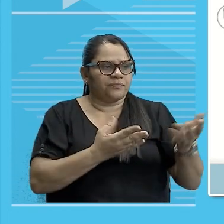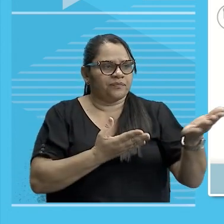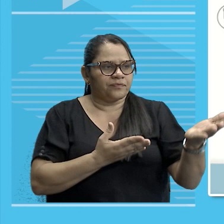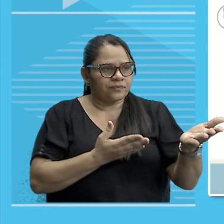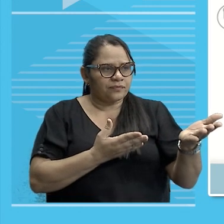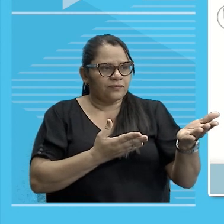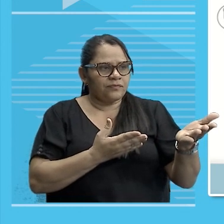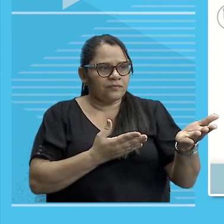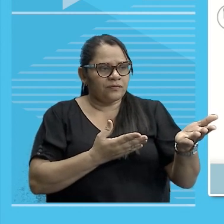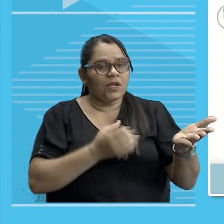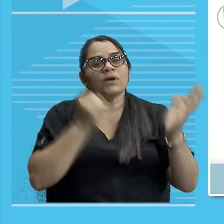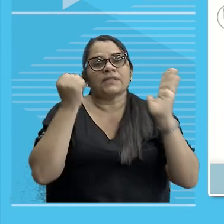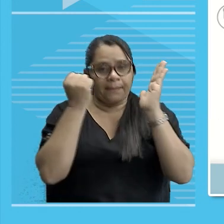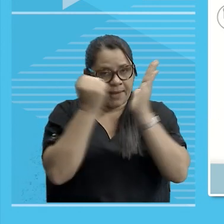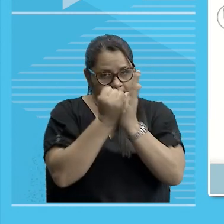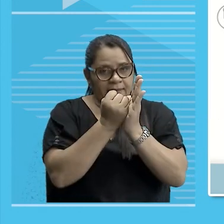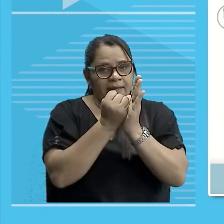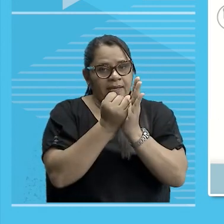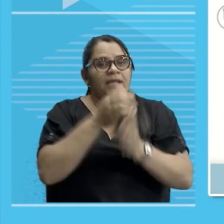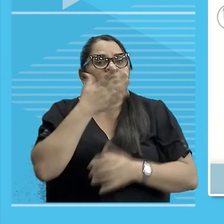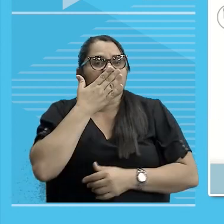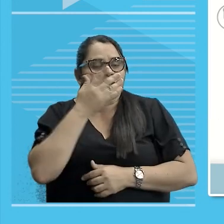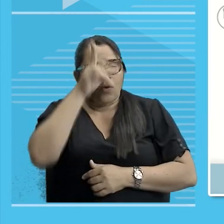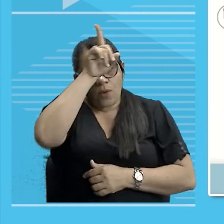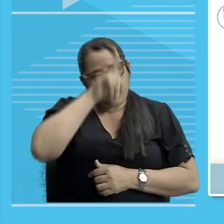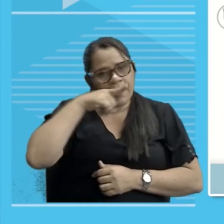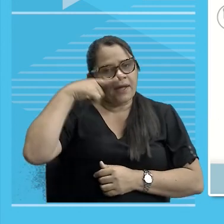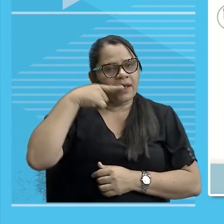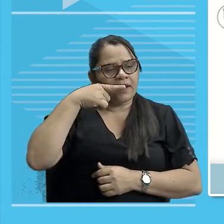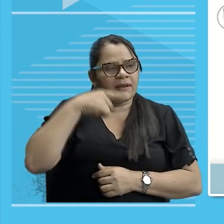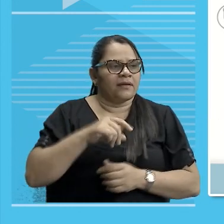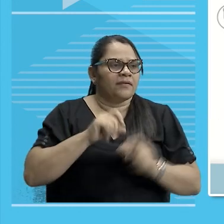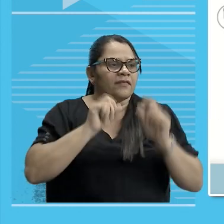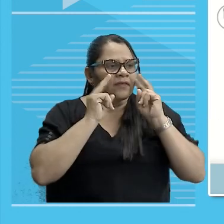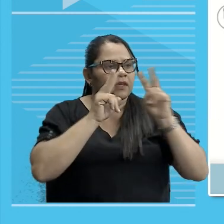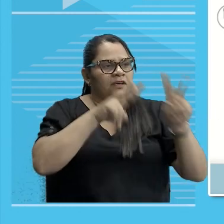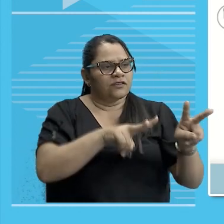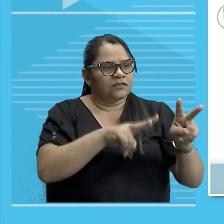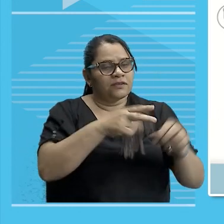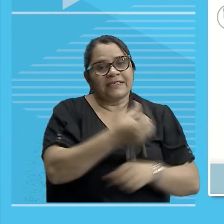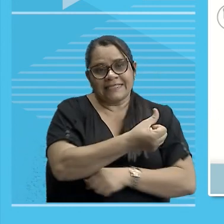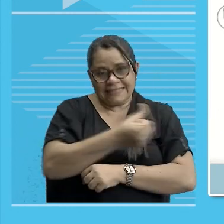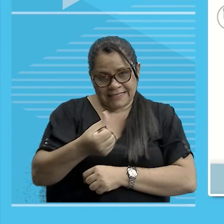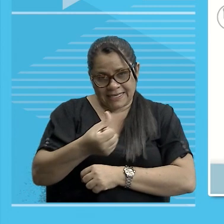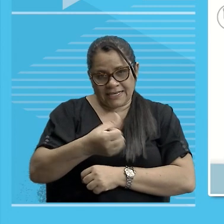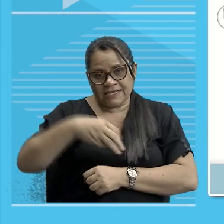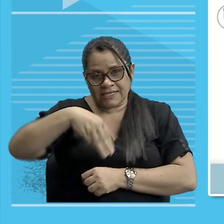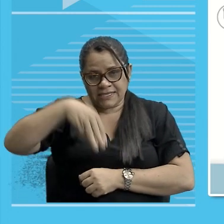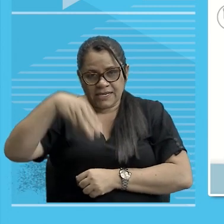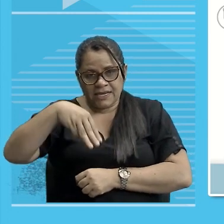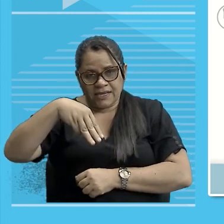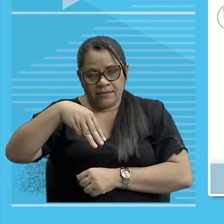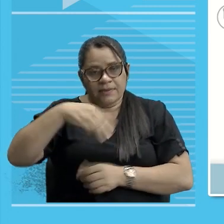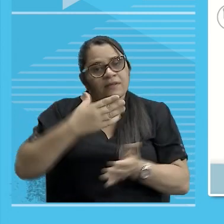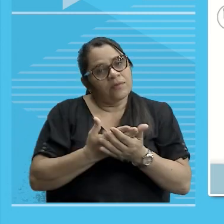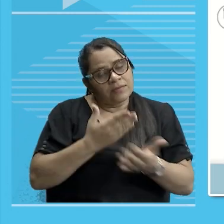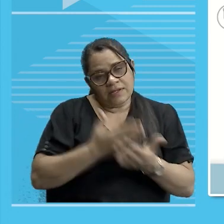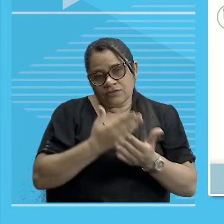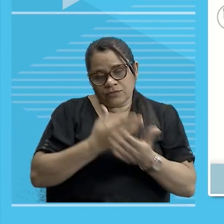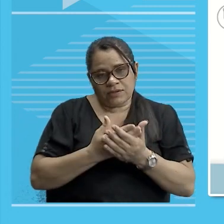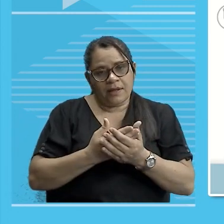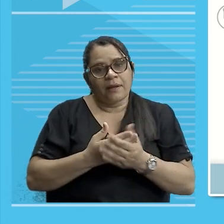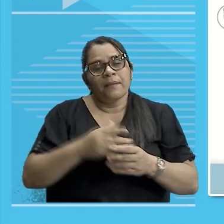eu até grifei aí ó seis anos nós vamos ver isso aí não tem manutenção